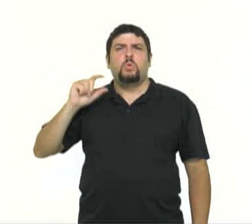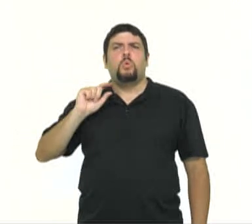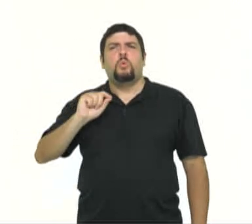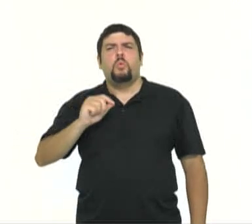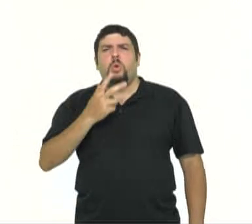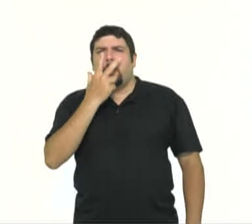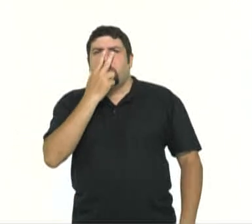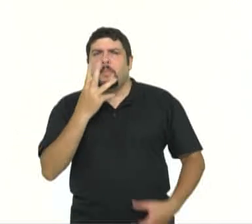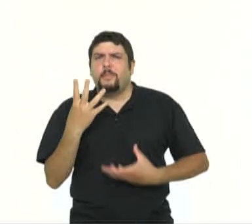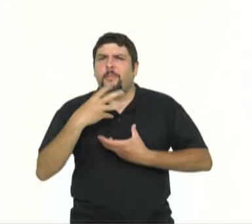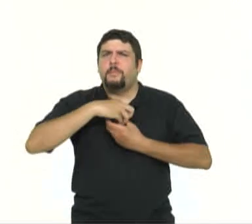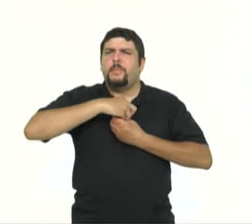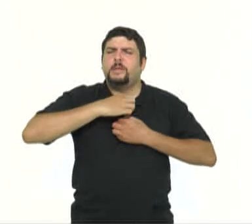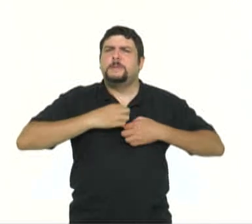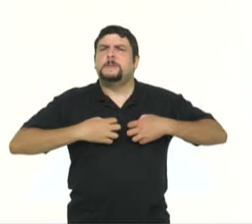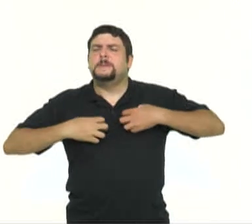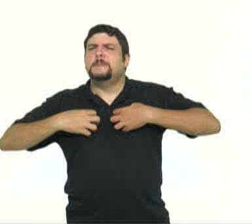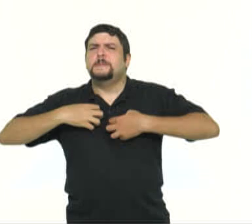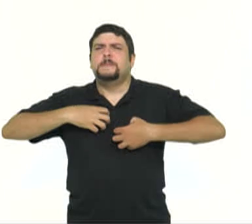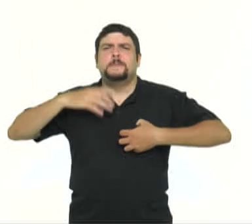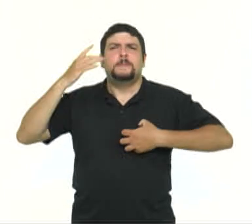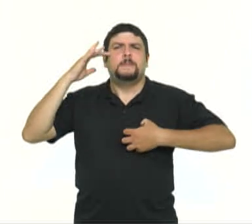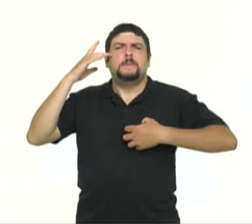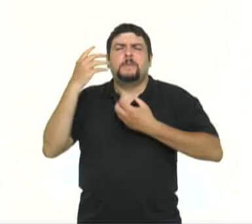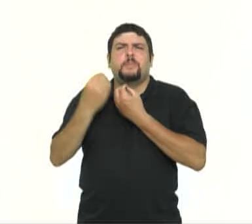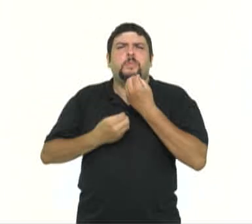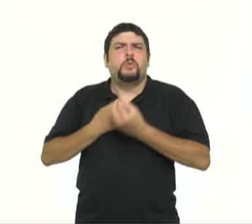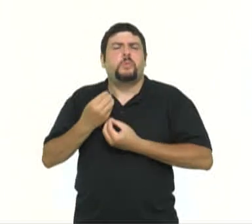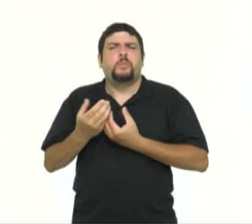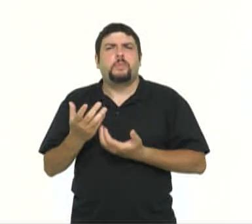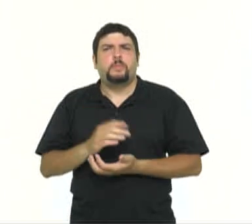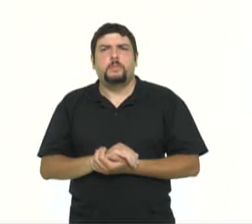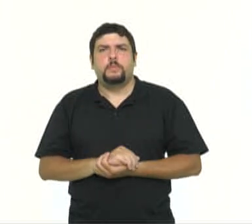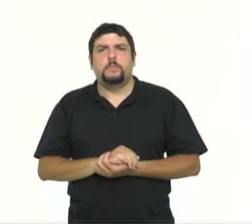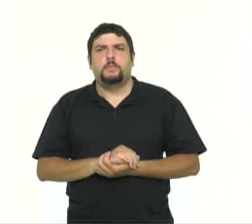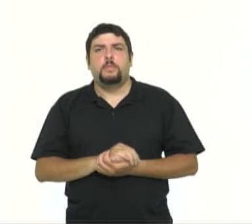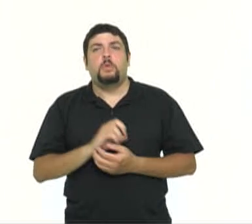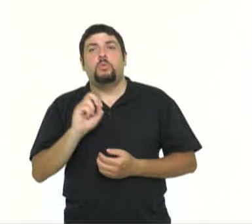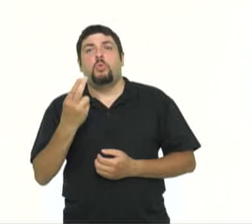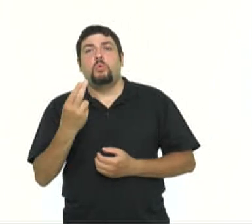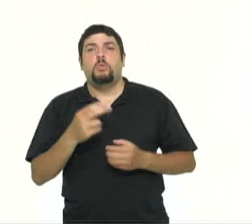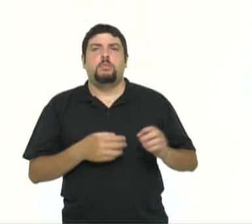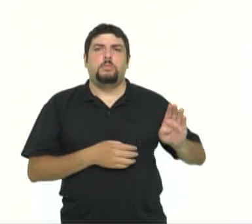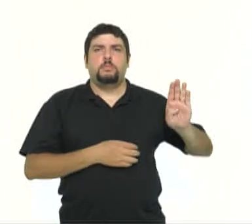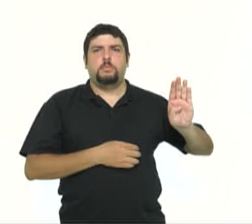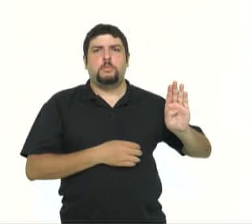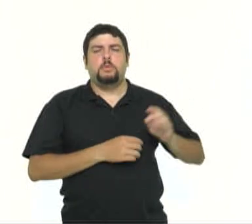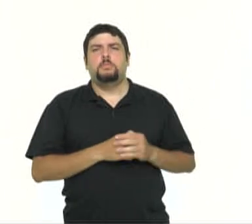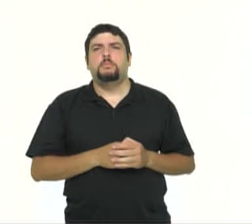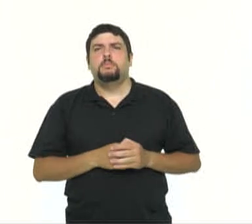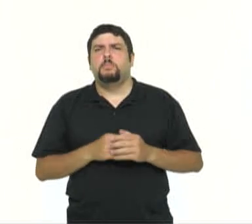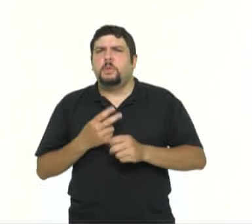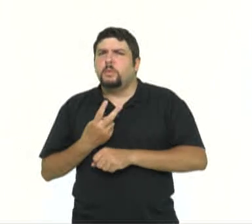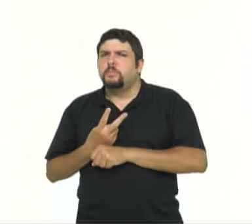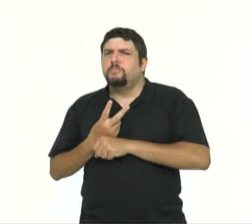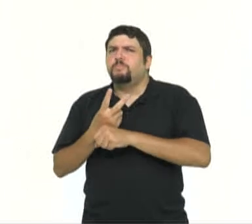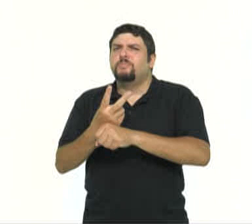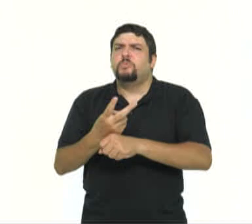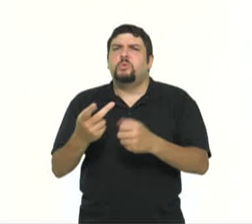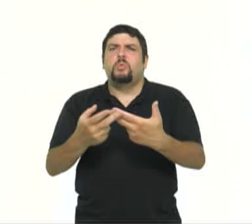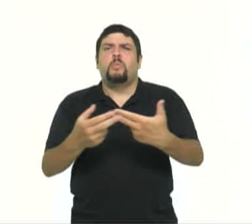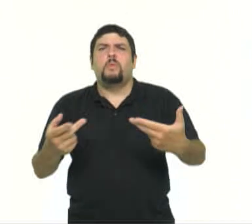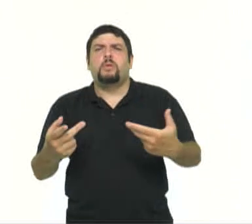uma amargura que não se sabe bem de onde vem nem para onde vai. Ou letra B, a busca por algo que nunca